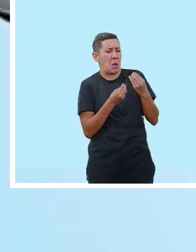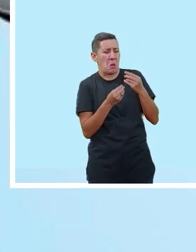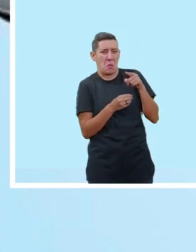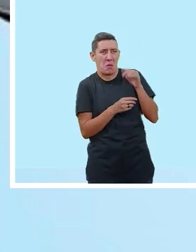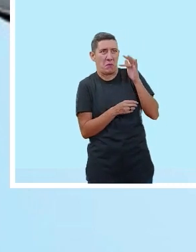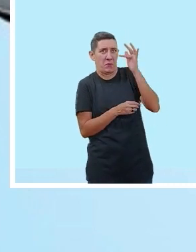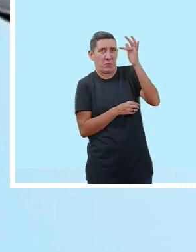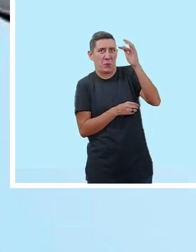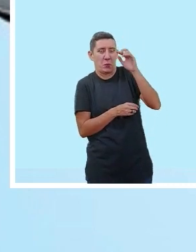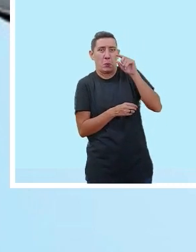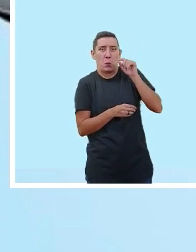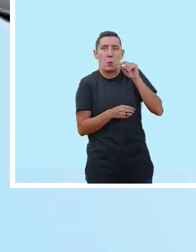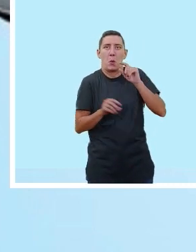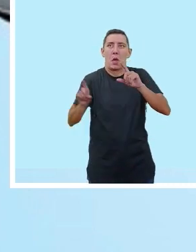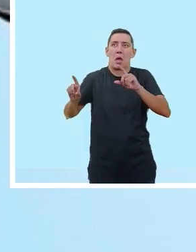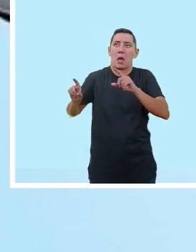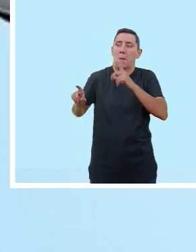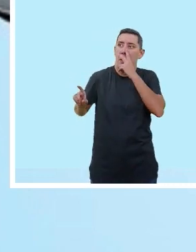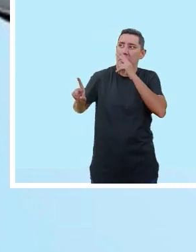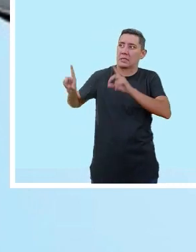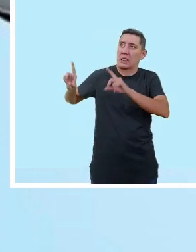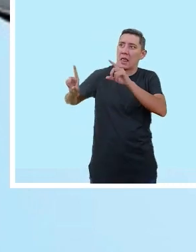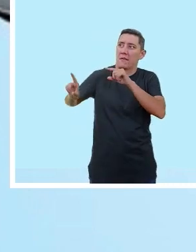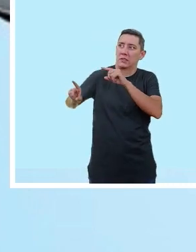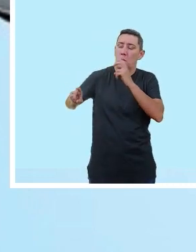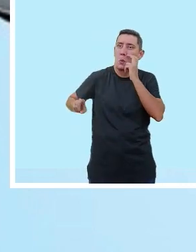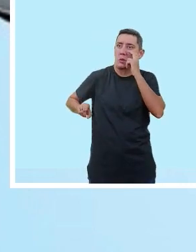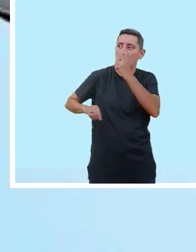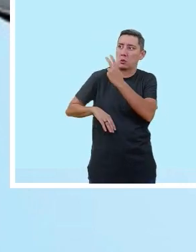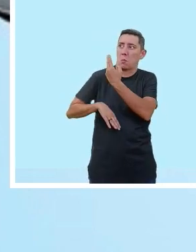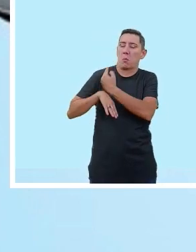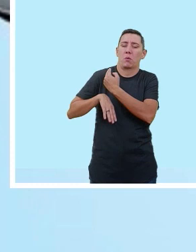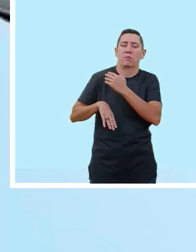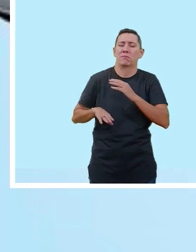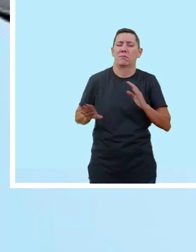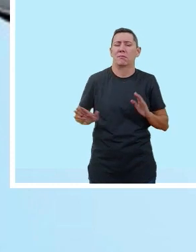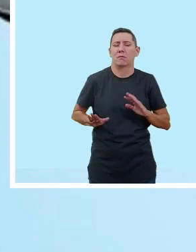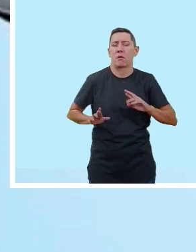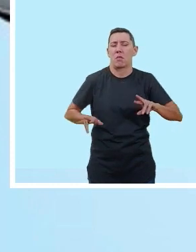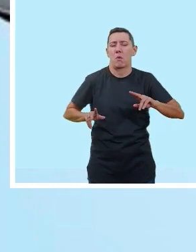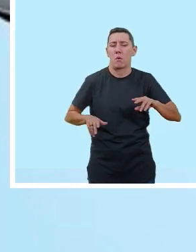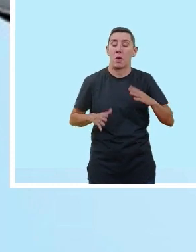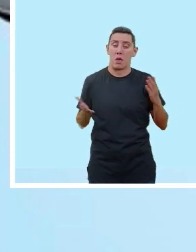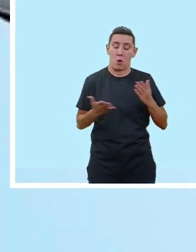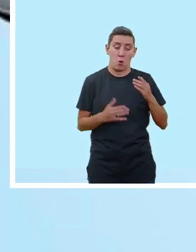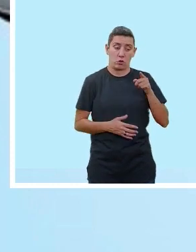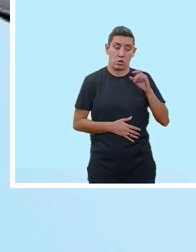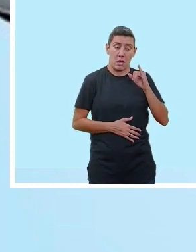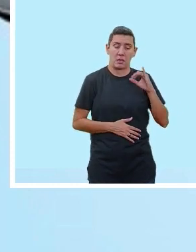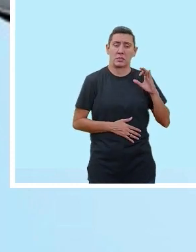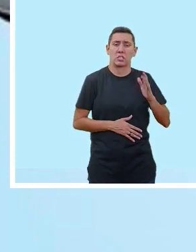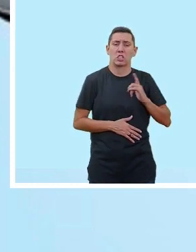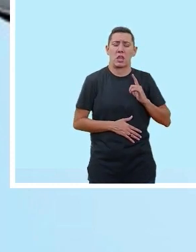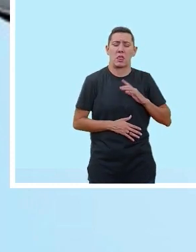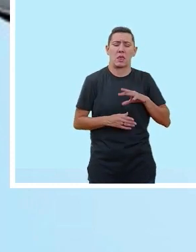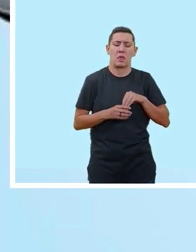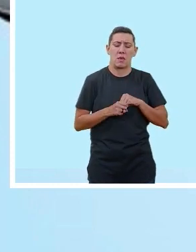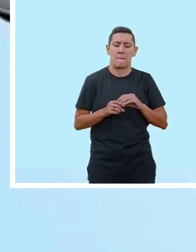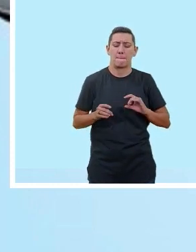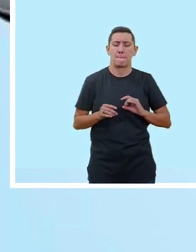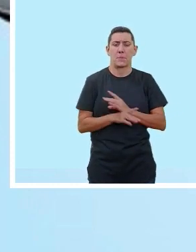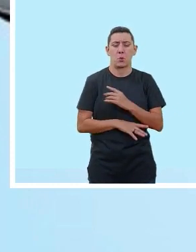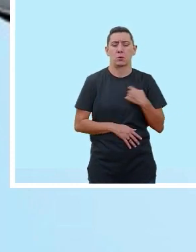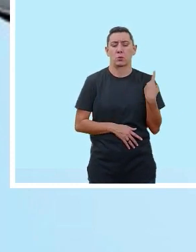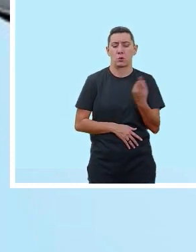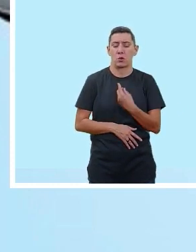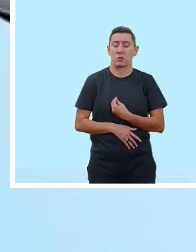eletrodomésticos conversando com você. Na verdade, a internet das coisas ela já está presente na nossa vida hoje em diferentes aspectos. E essa é